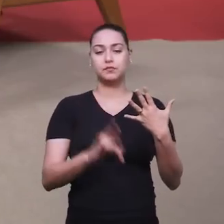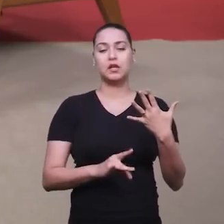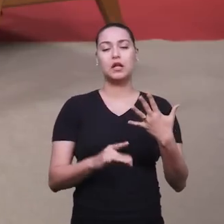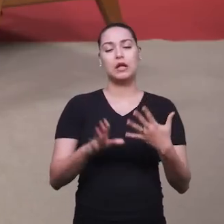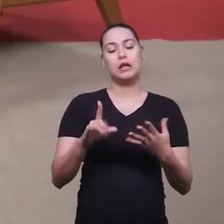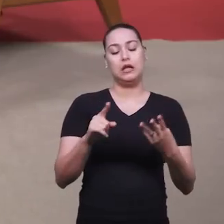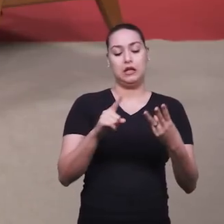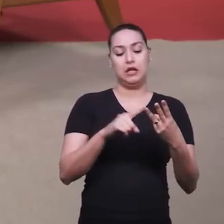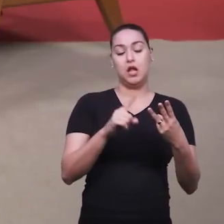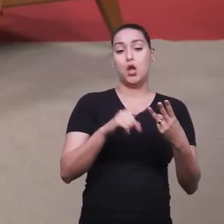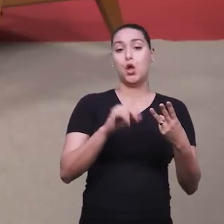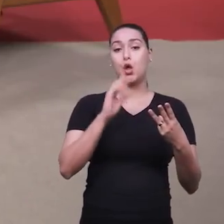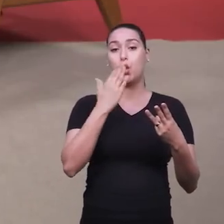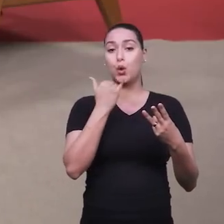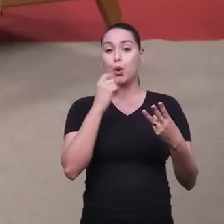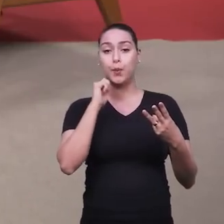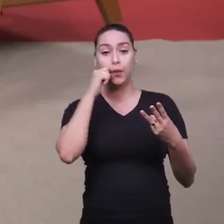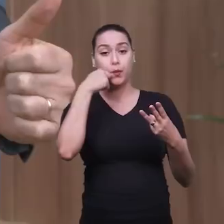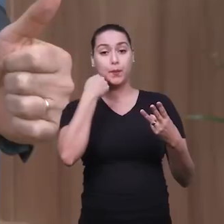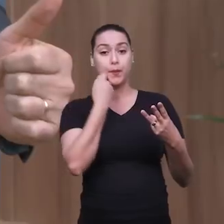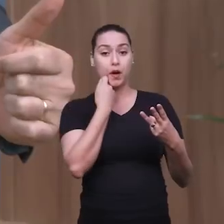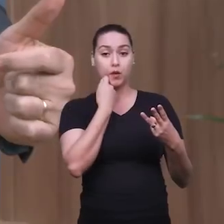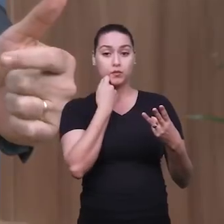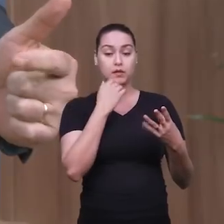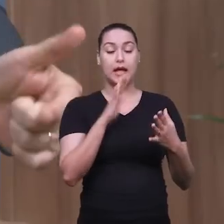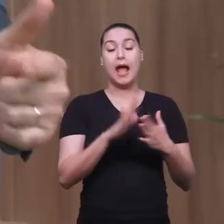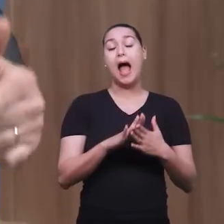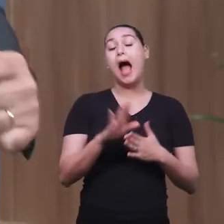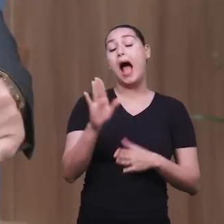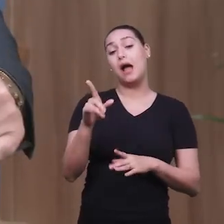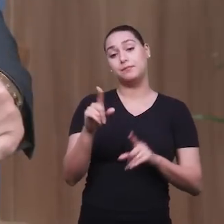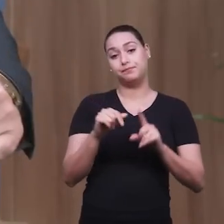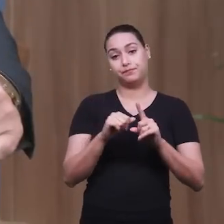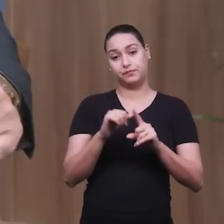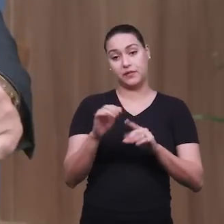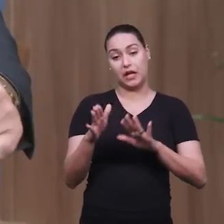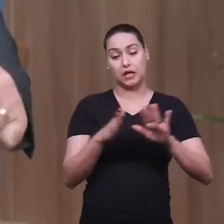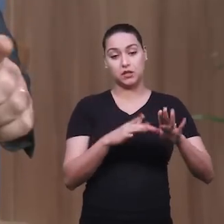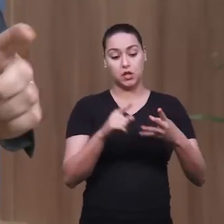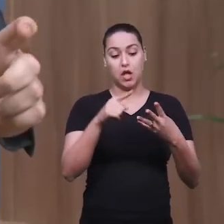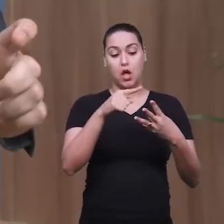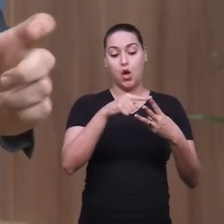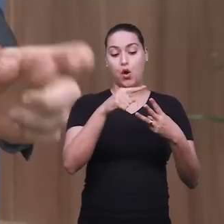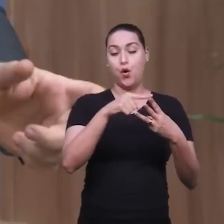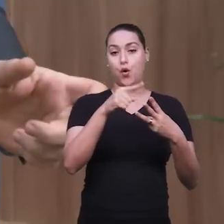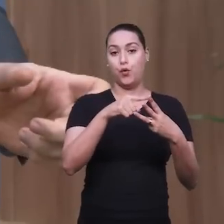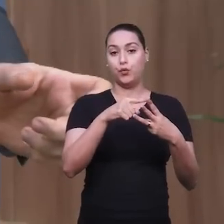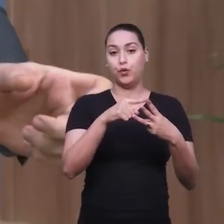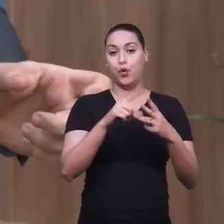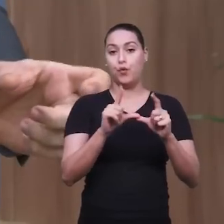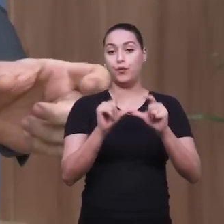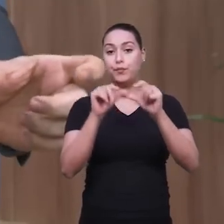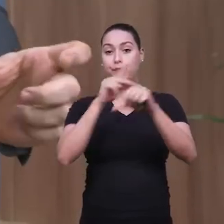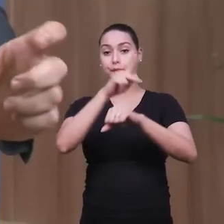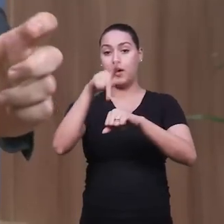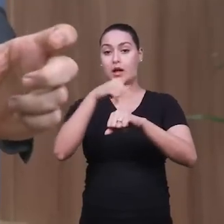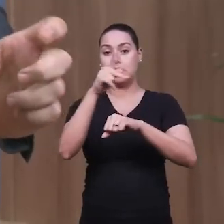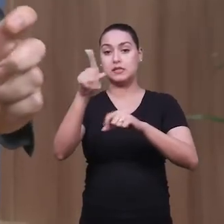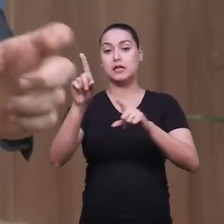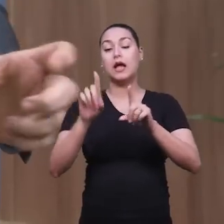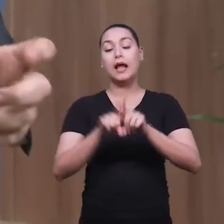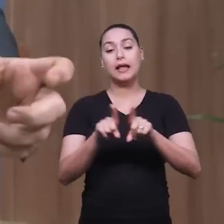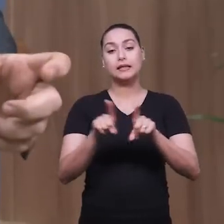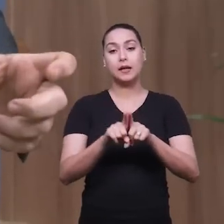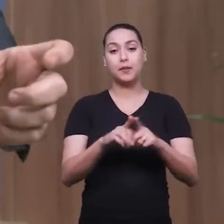alguns aspectos aqui, o que come pão levedado, né, o estrangeiro e seu filho. Quer dizer, o filho do estrangeiro. A